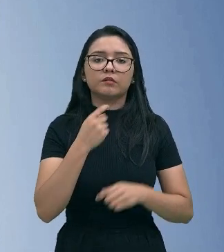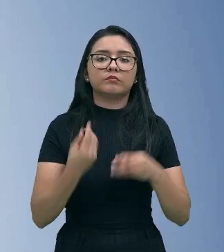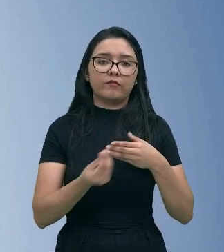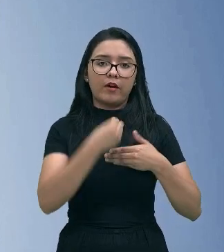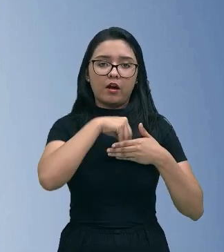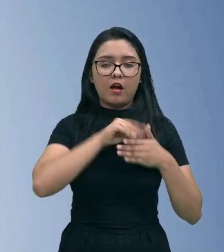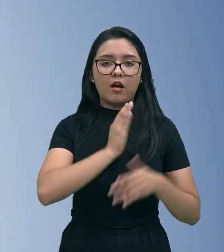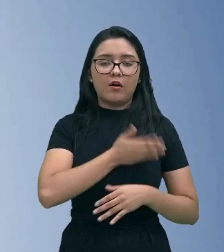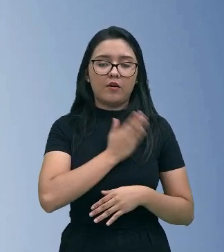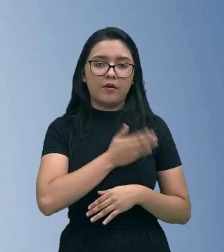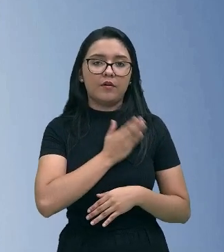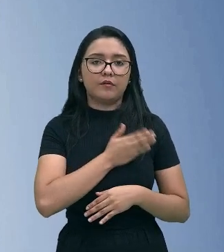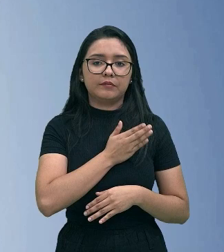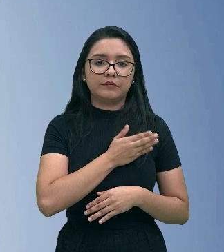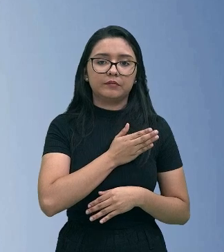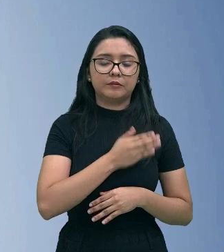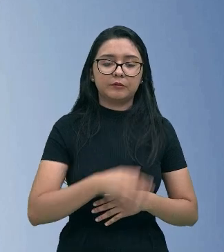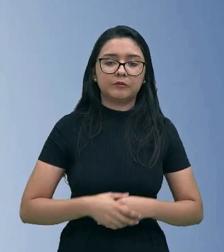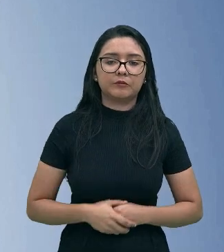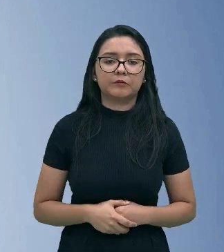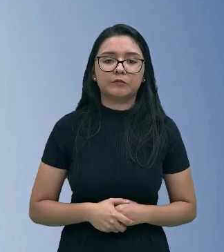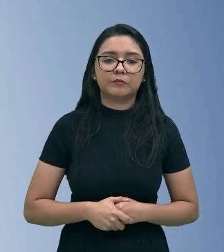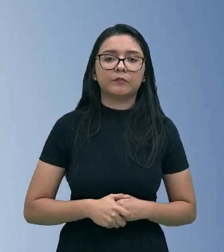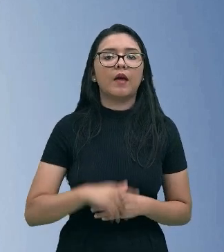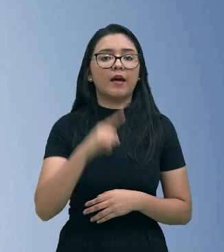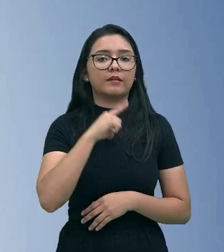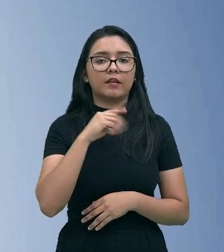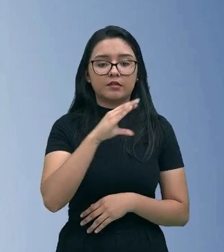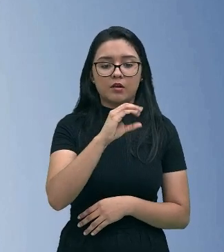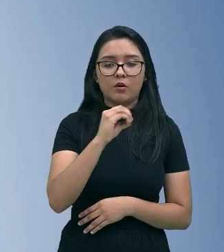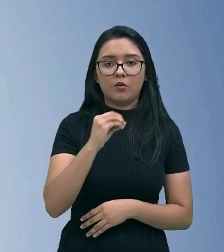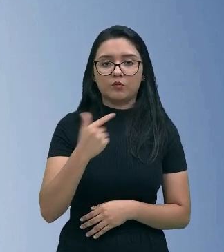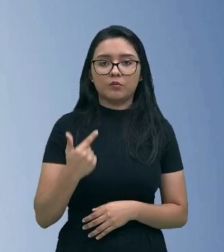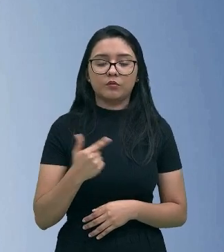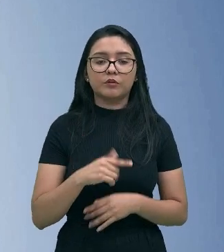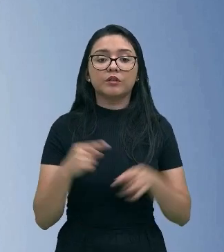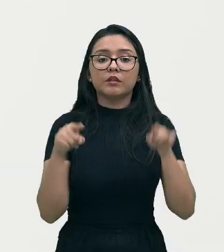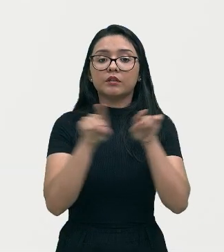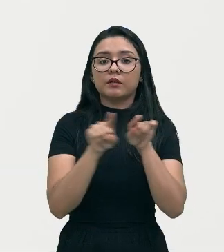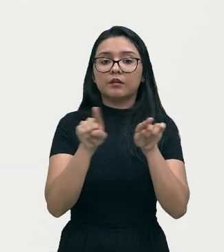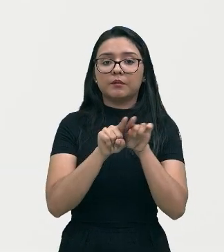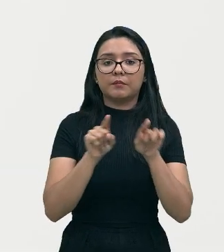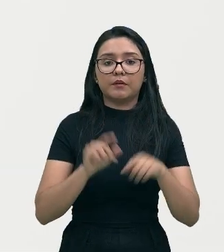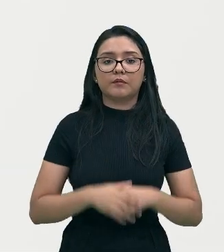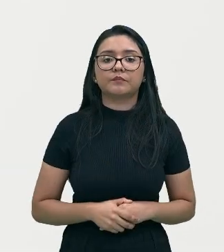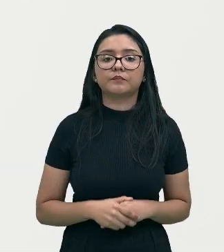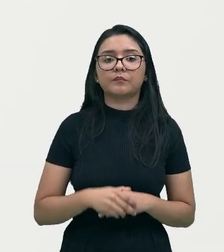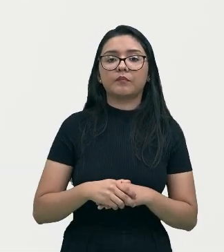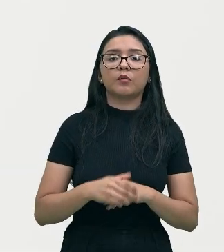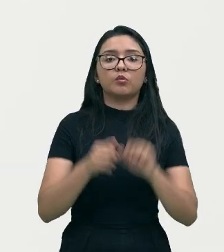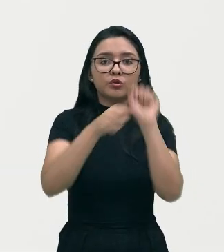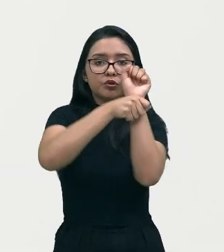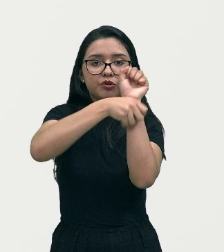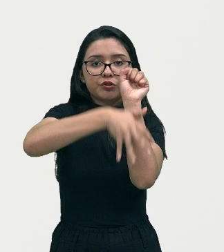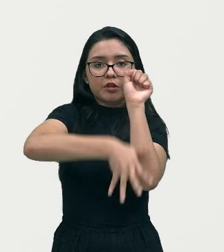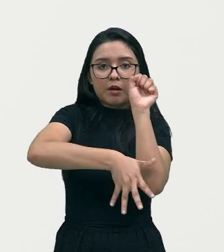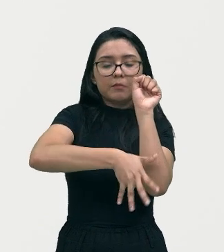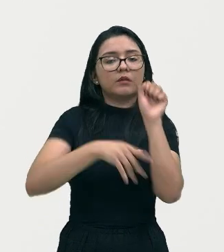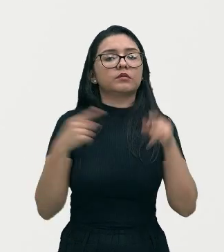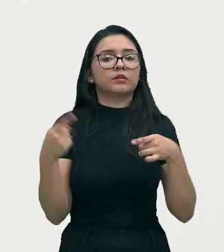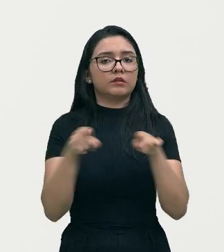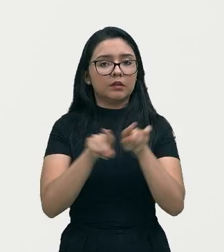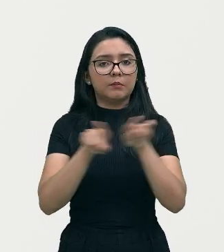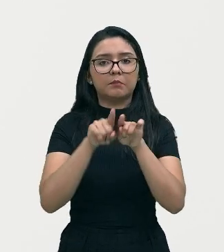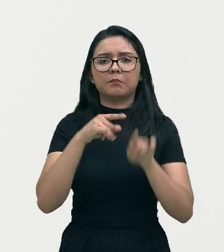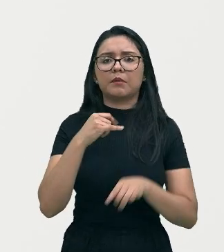tá? Então, está mais carregado ali com o gás carbônico. E temos ainda os capilares, que são muito importantes, né?